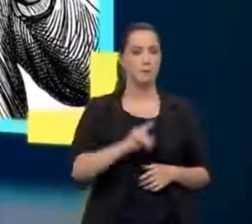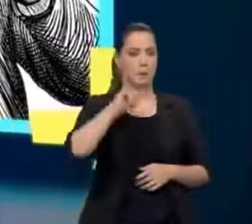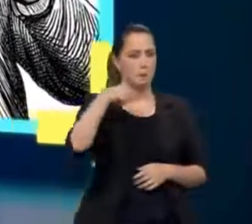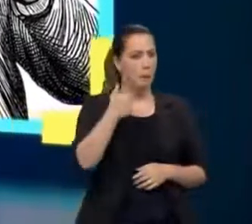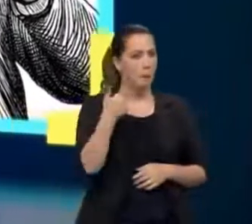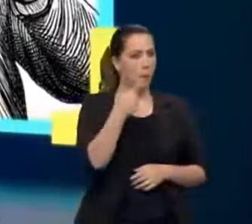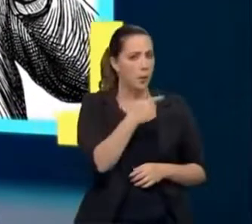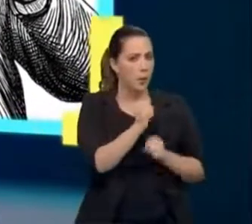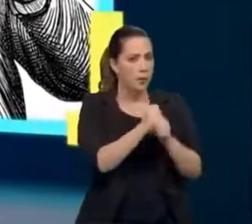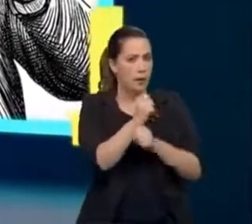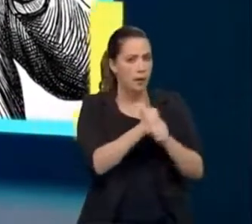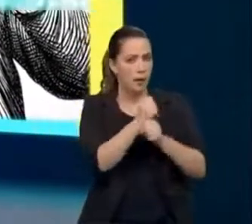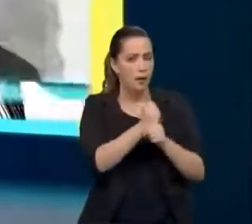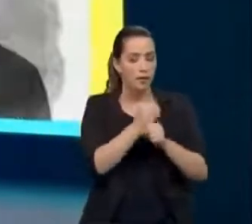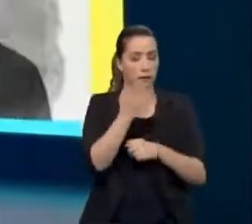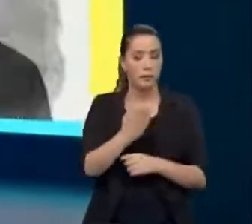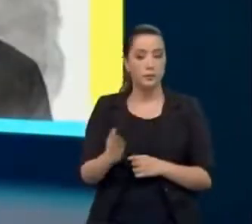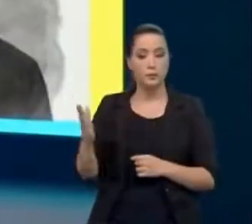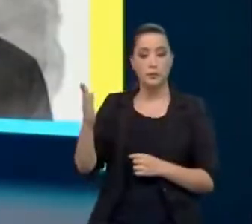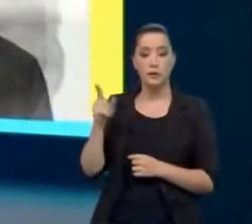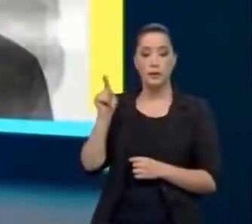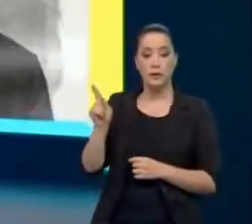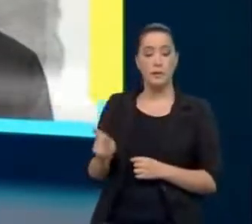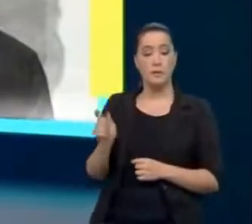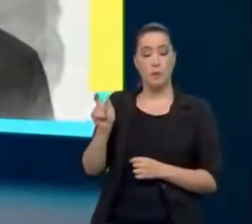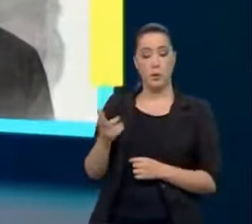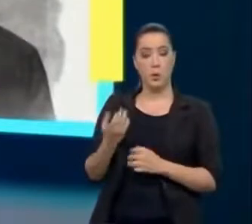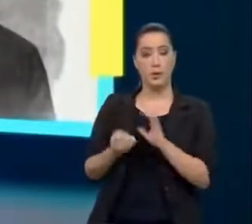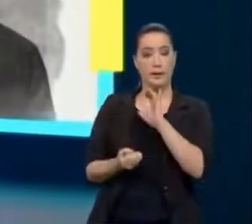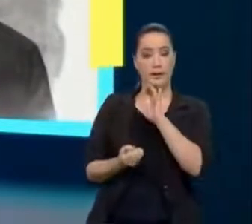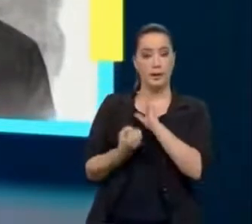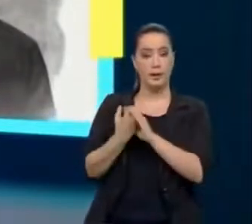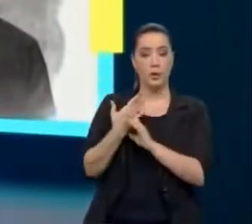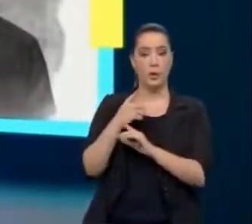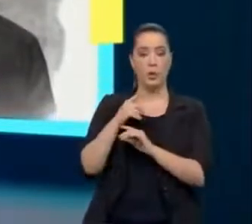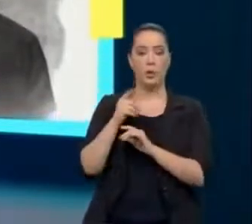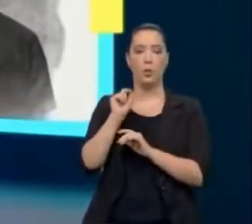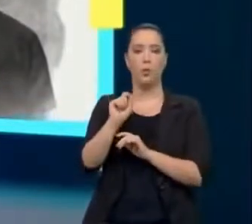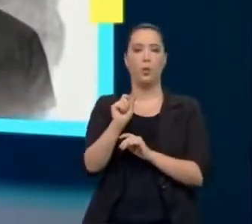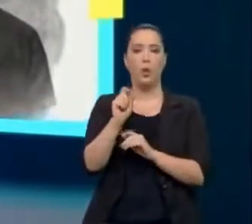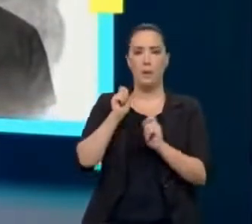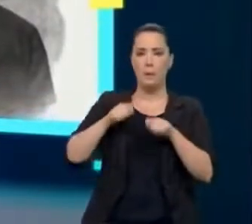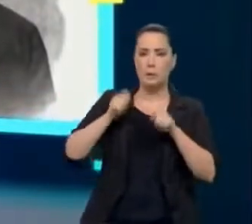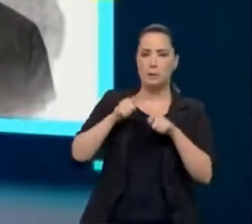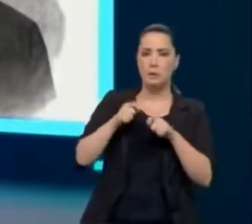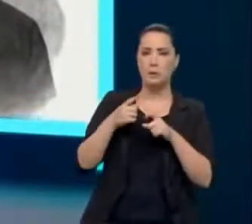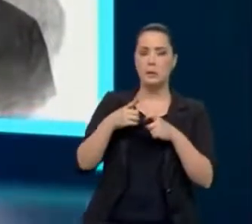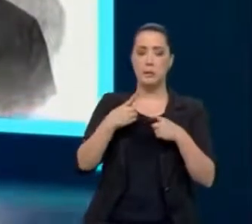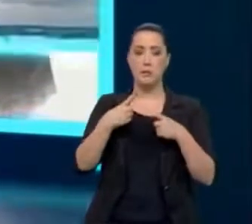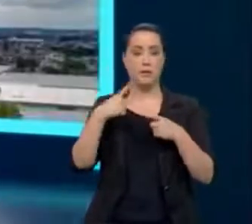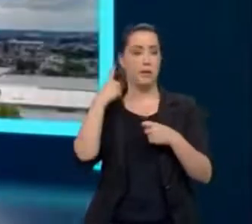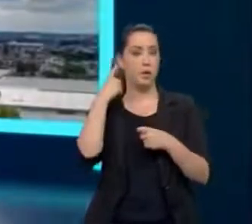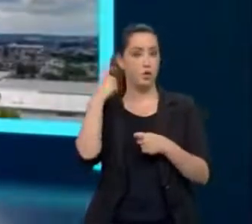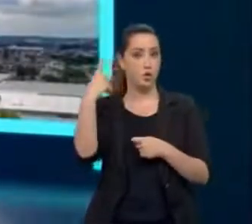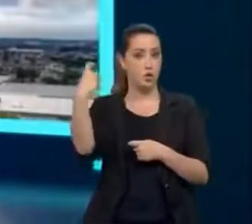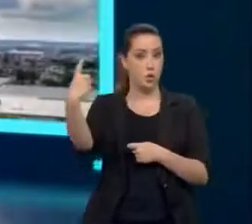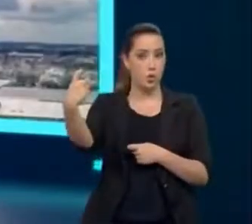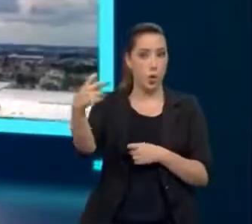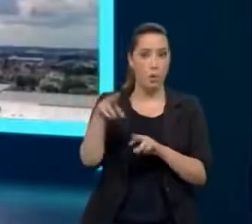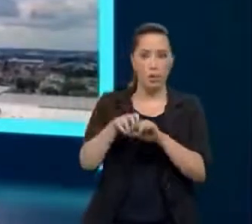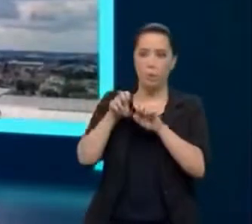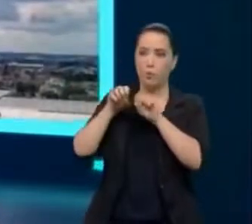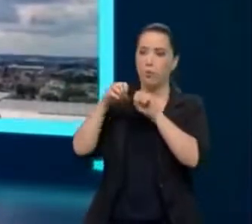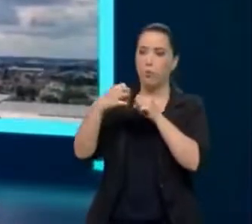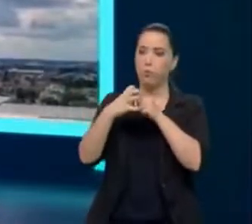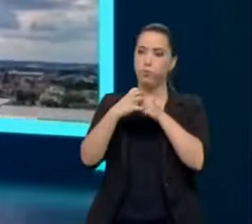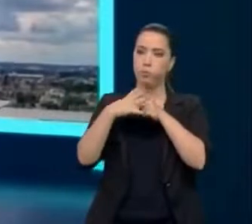anos depois, o físico alemão Heinrich Hertz foi o primeiro a transmitir códigos sonoros pelo ar. Isso